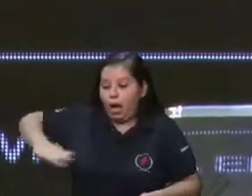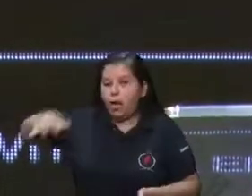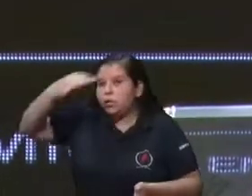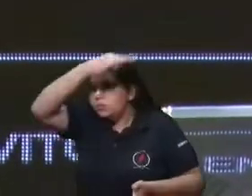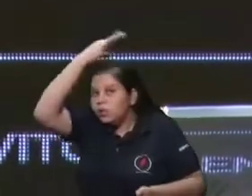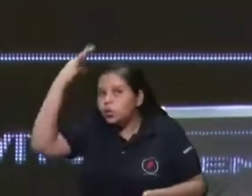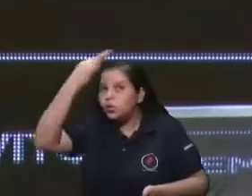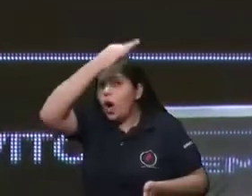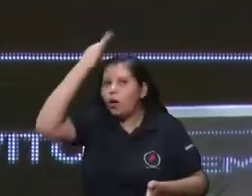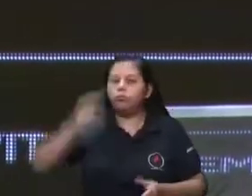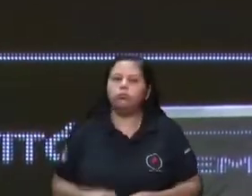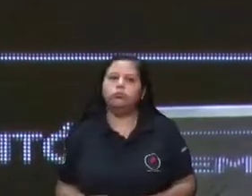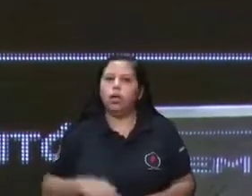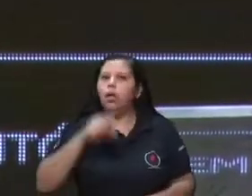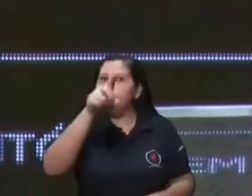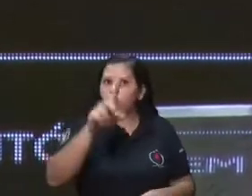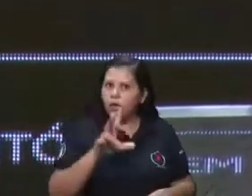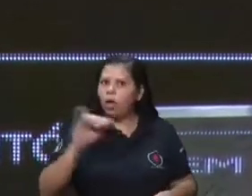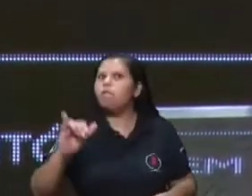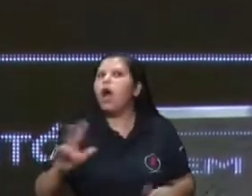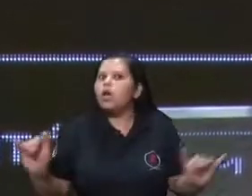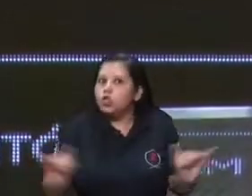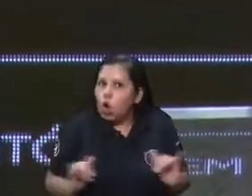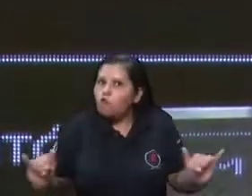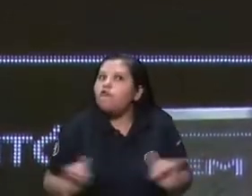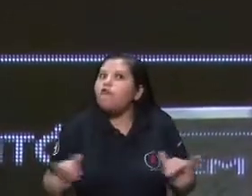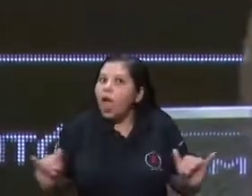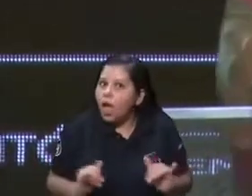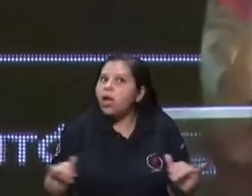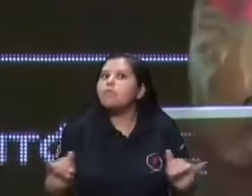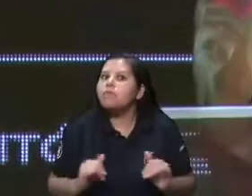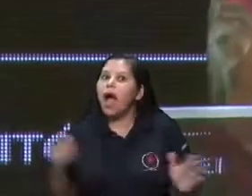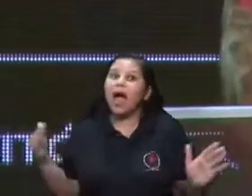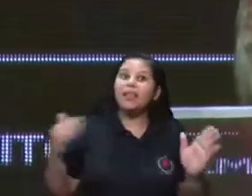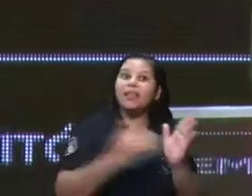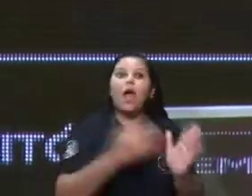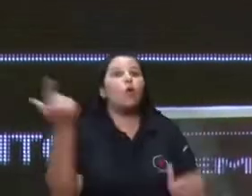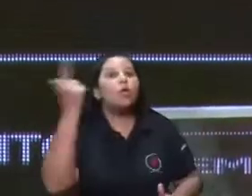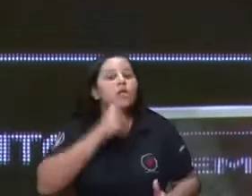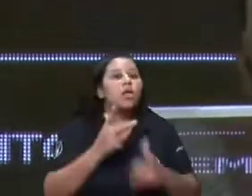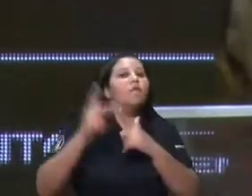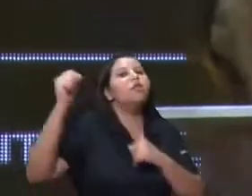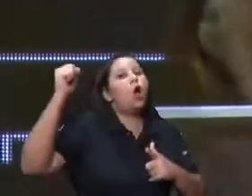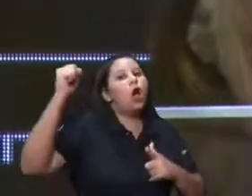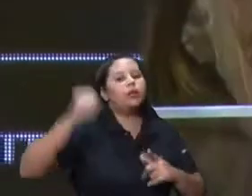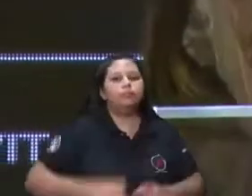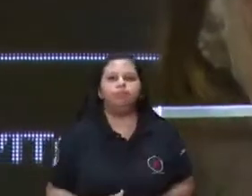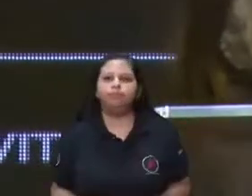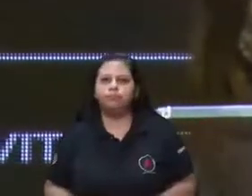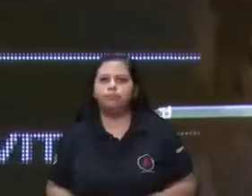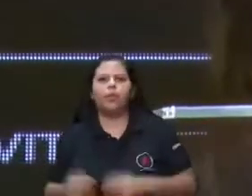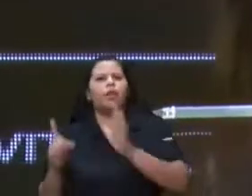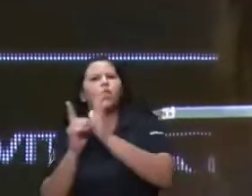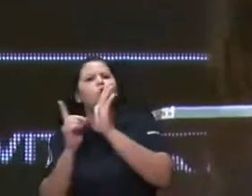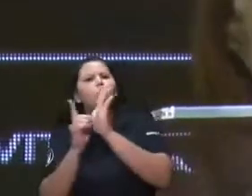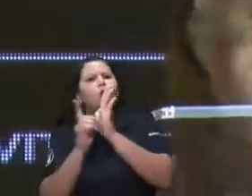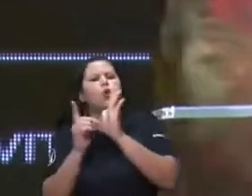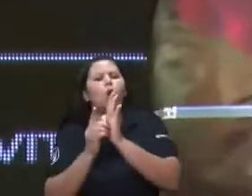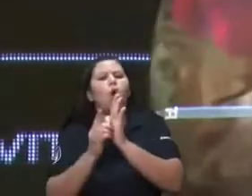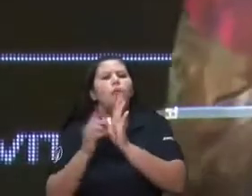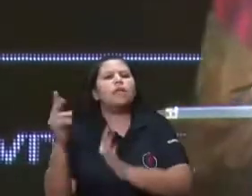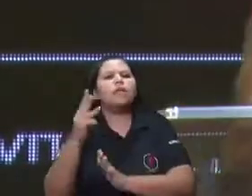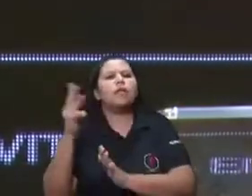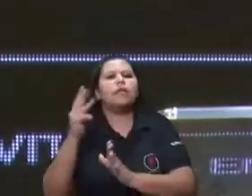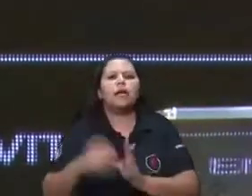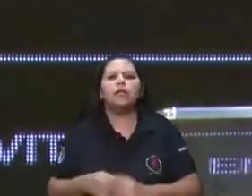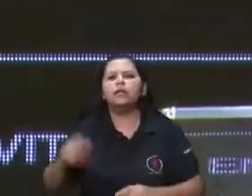Você será atacado muitas vezes até que chegue a vitória. Deuteronômio capítulo 33, versículo 20, 21. Quem vai profetizar